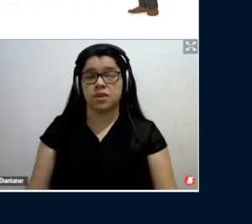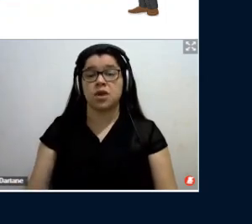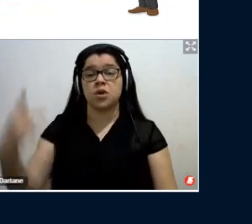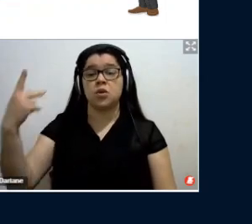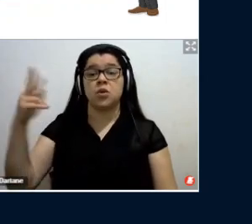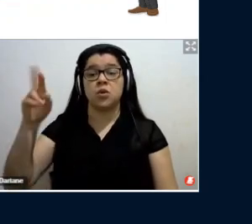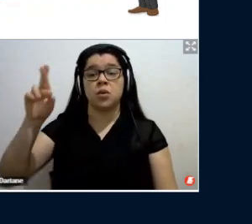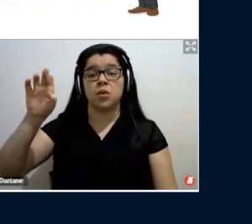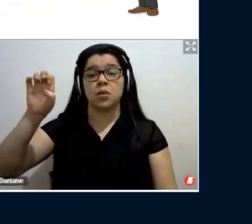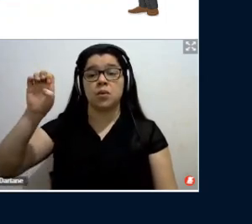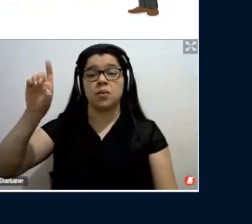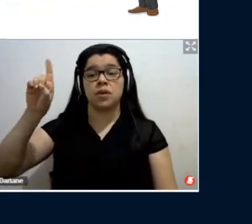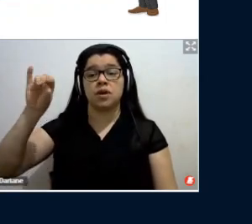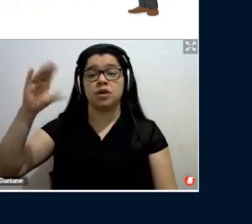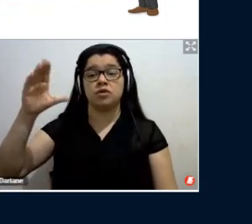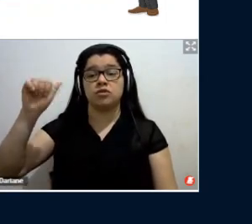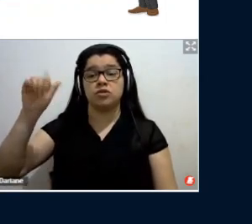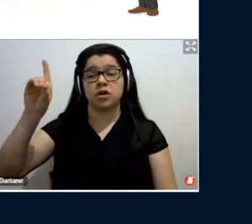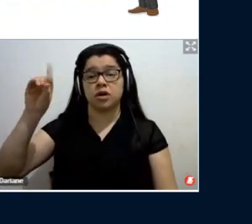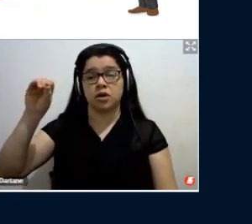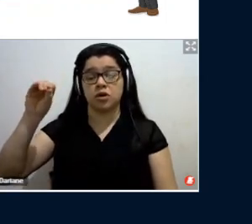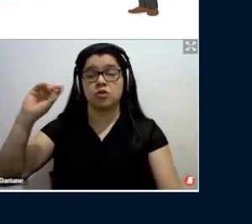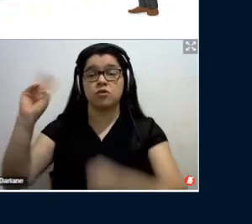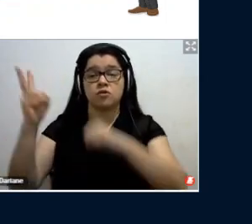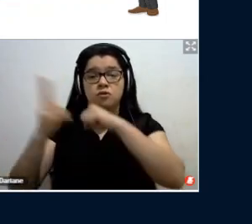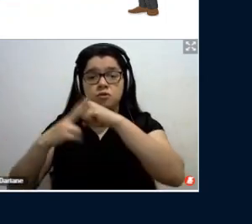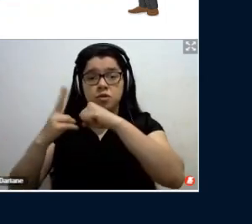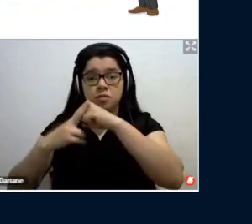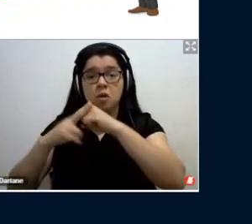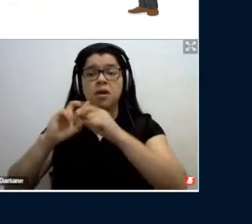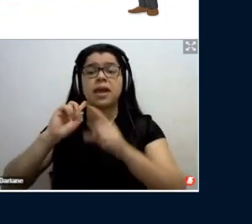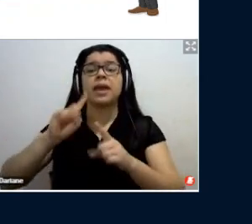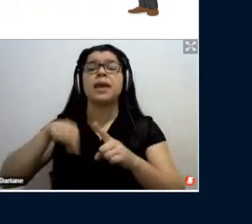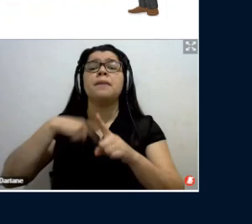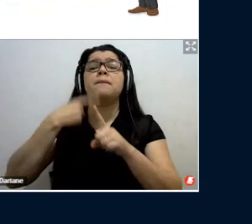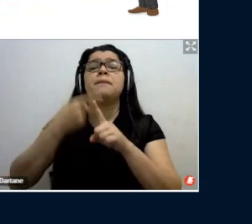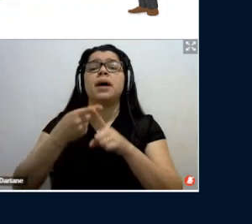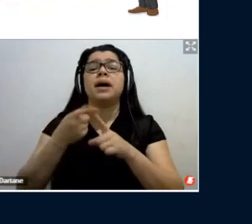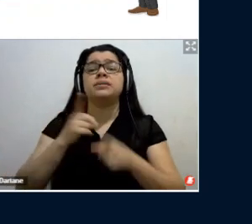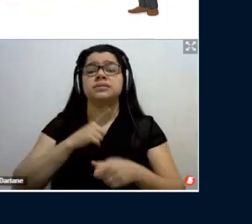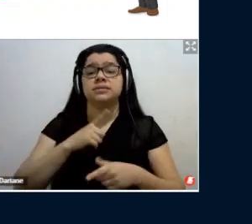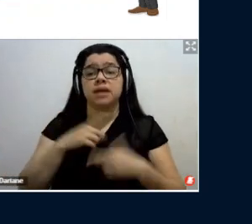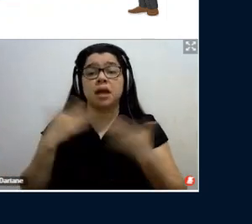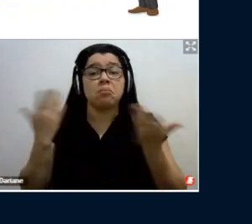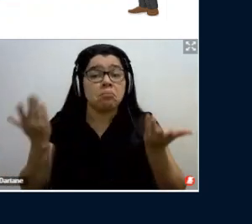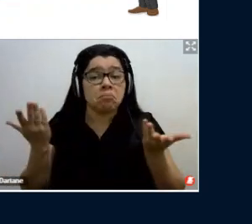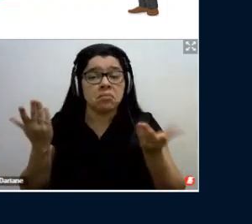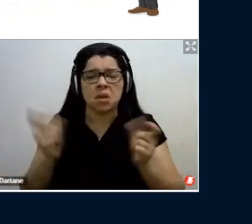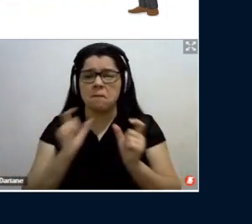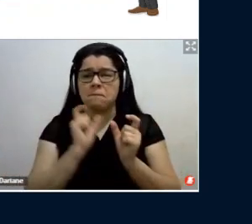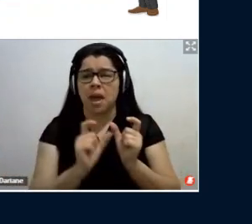além dentro desse predicado verbal. Tem um monte de palavras. Ok, então vamos